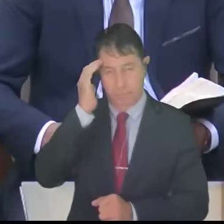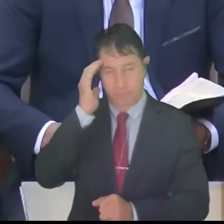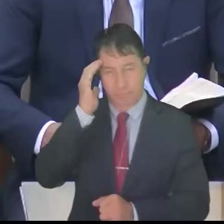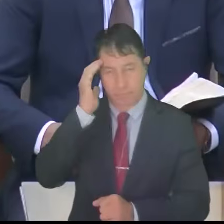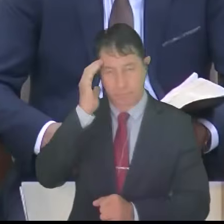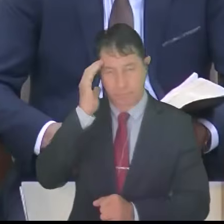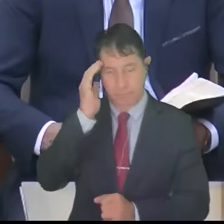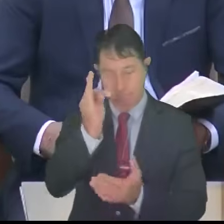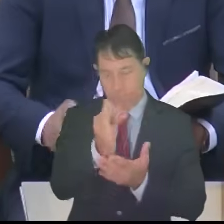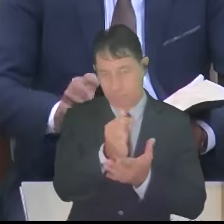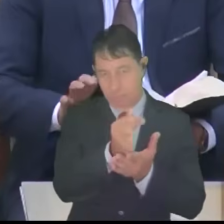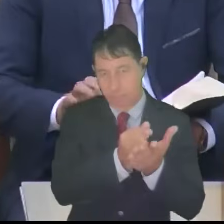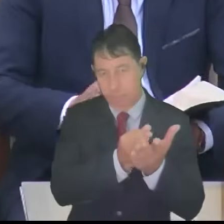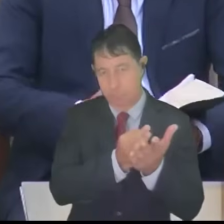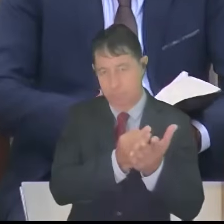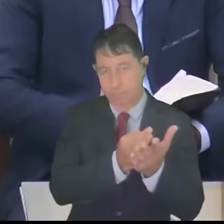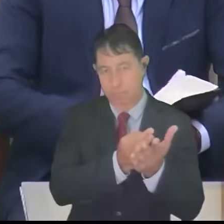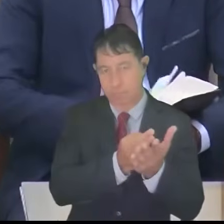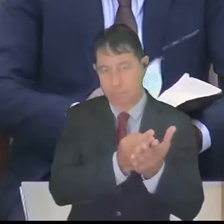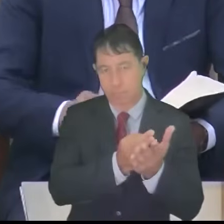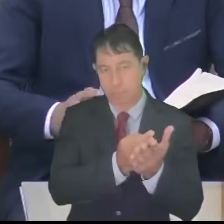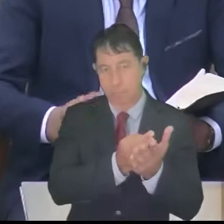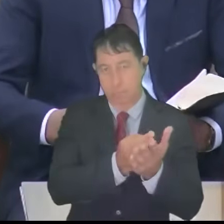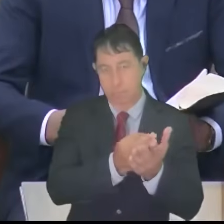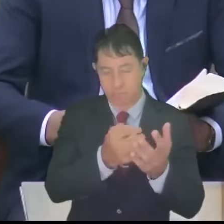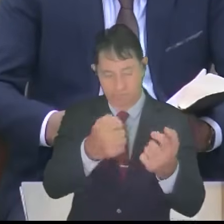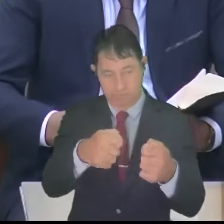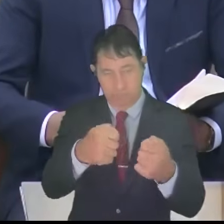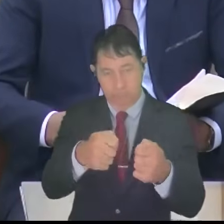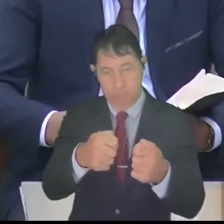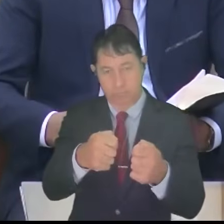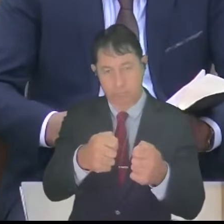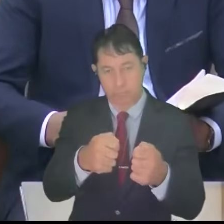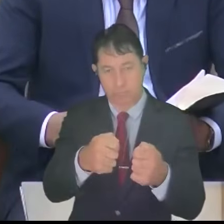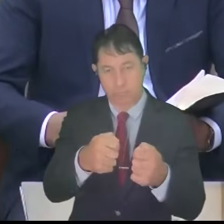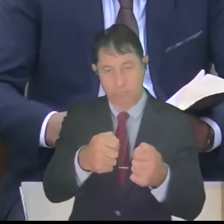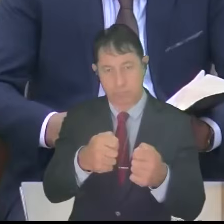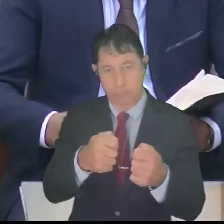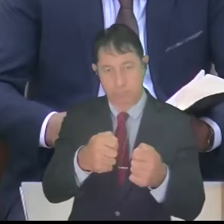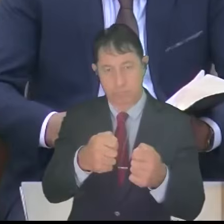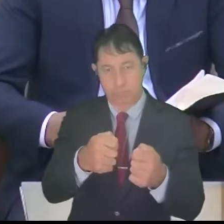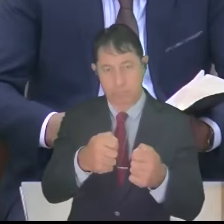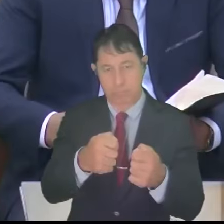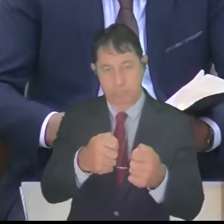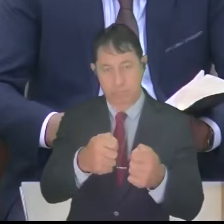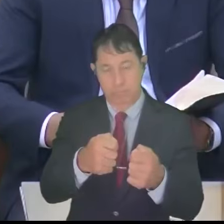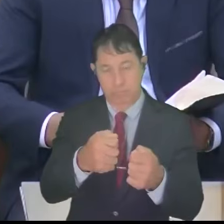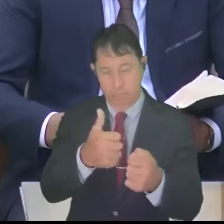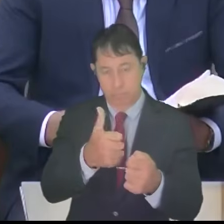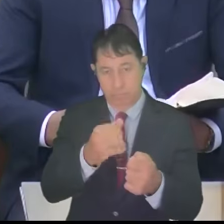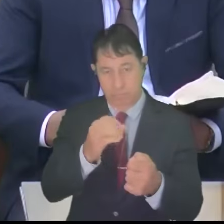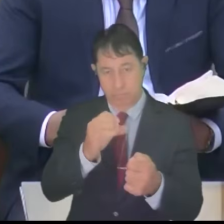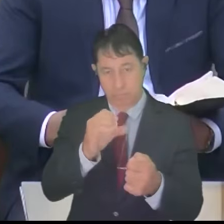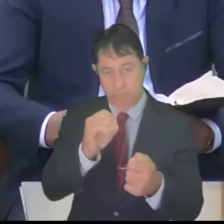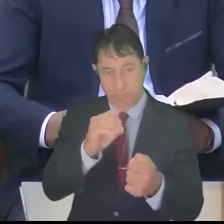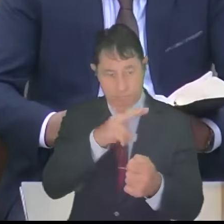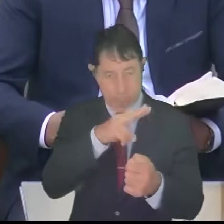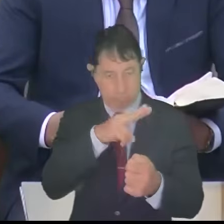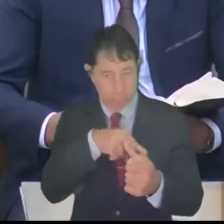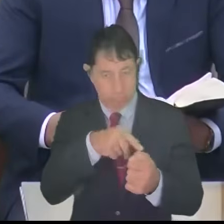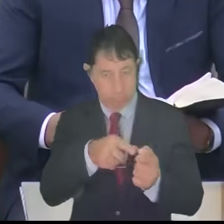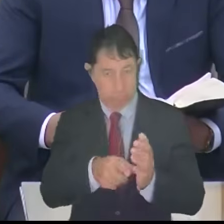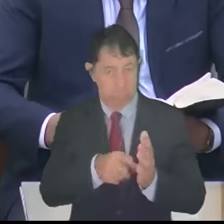este texto, a gente precisa voltar para o capítulo 10, que foi